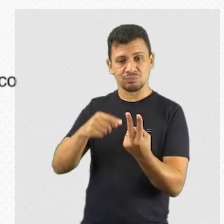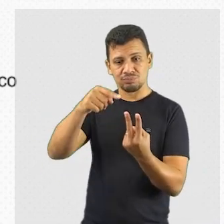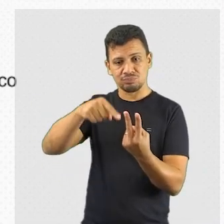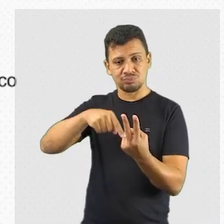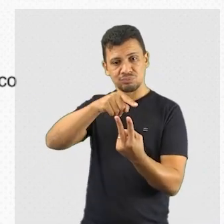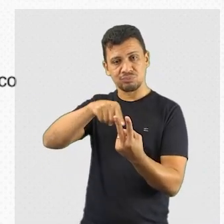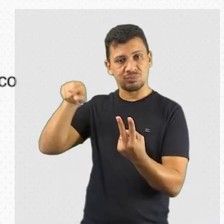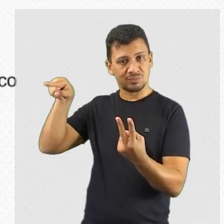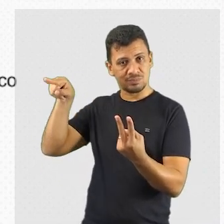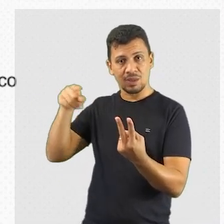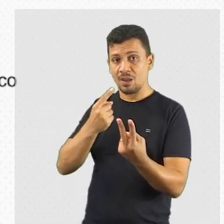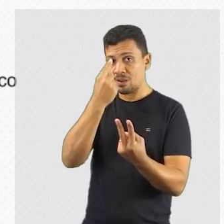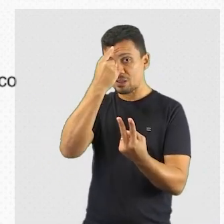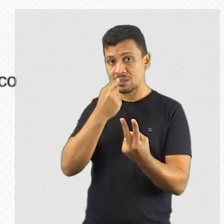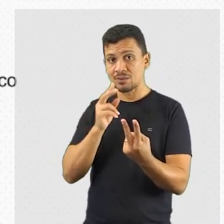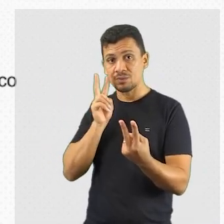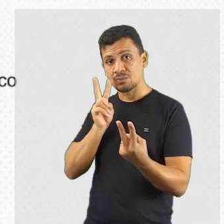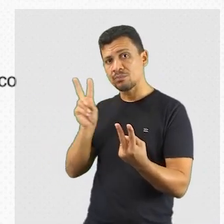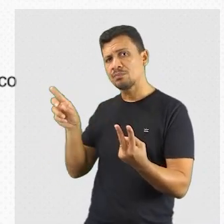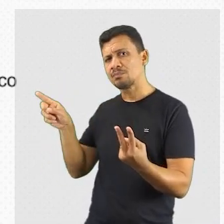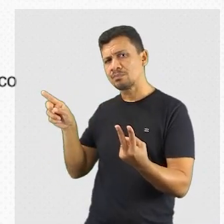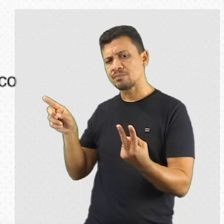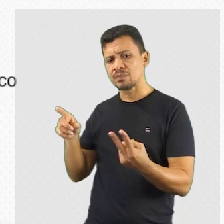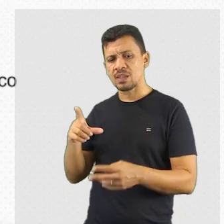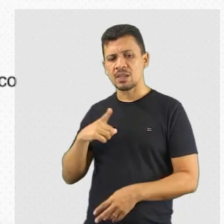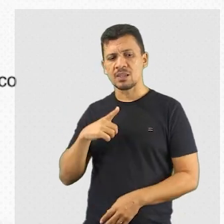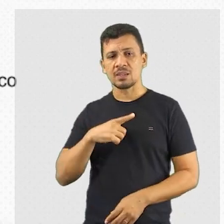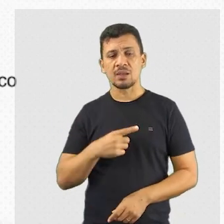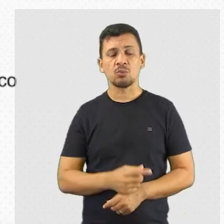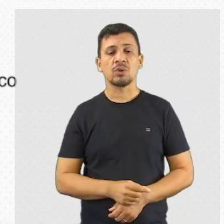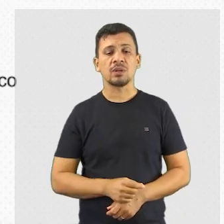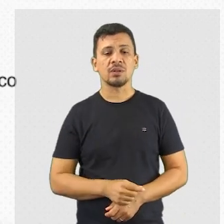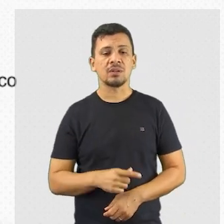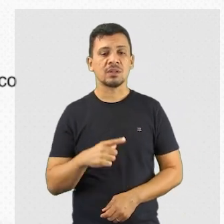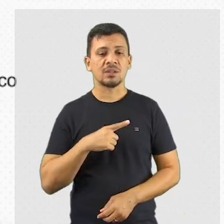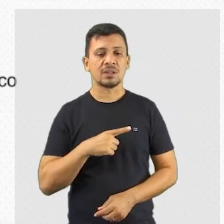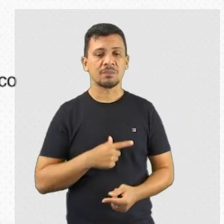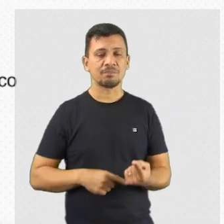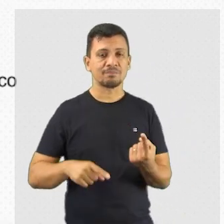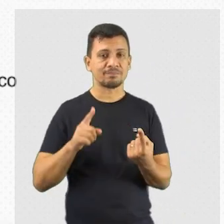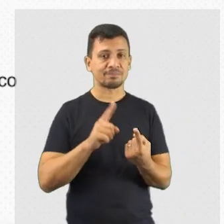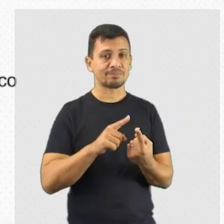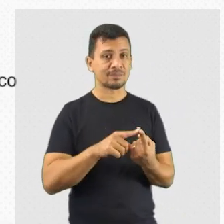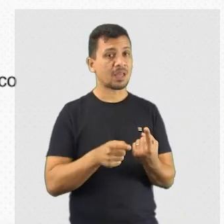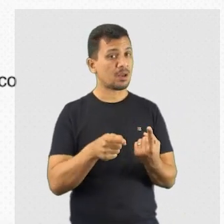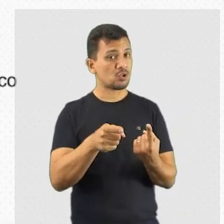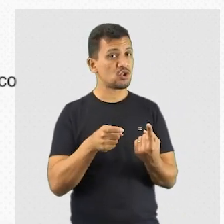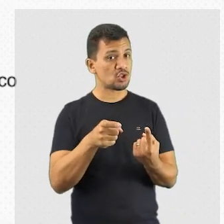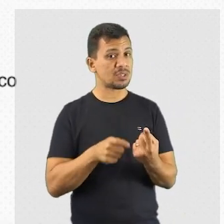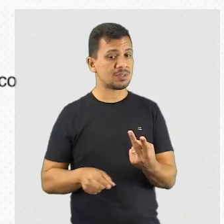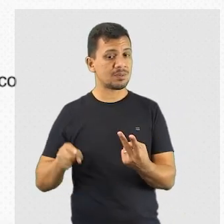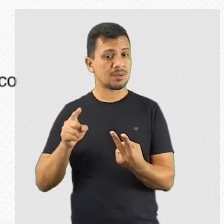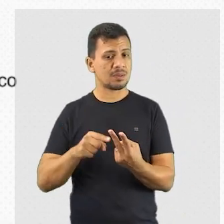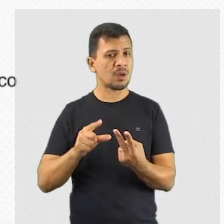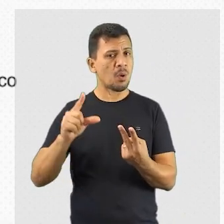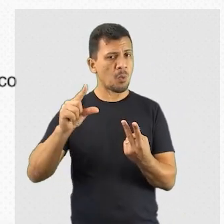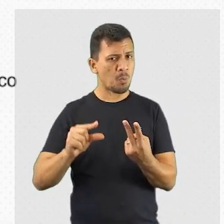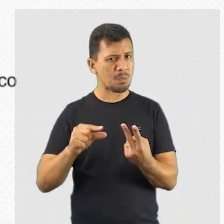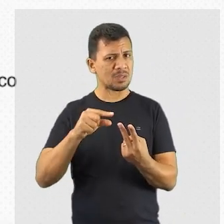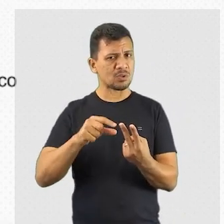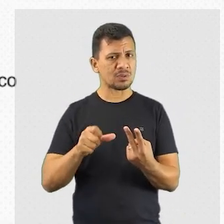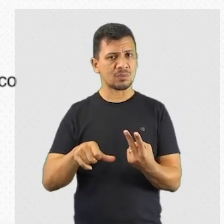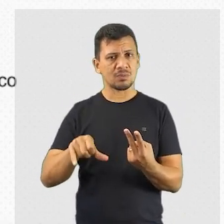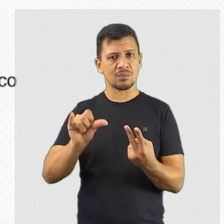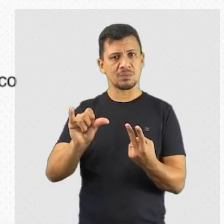nessa figura que vocês estão olhando, a gente tem 2 cromossomos. Um é o cromossomo X e o outro menorzinho é o